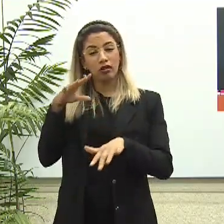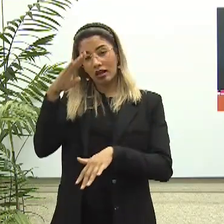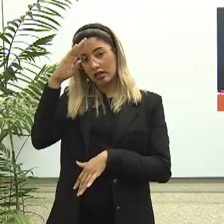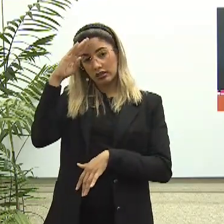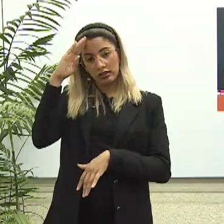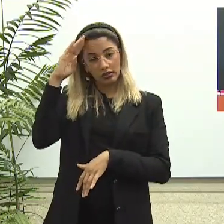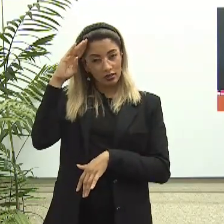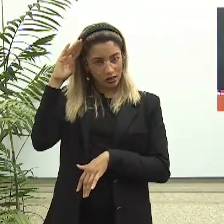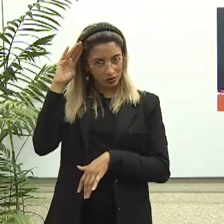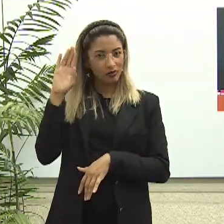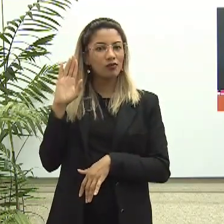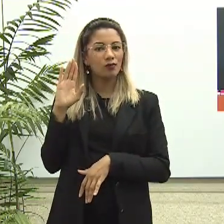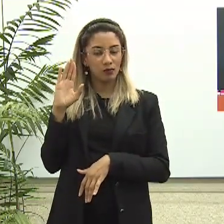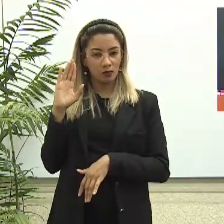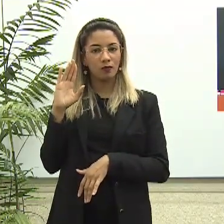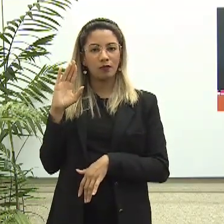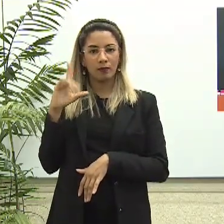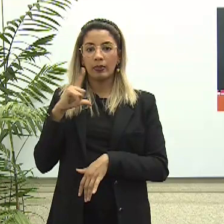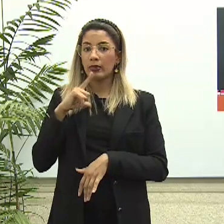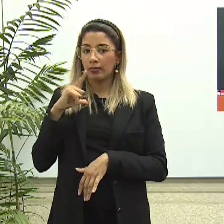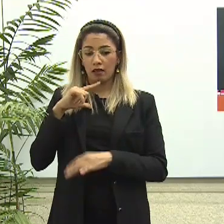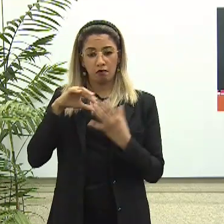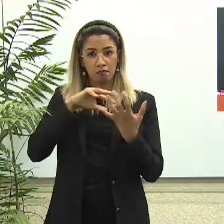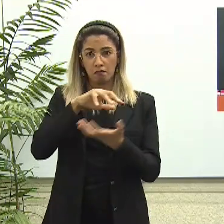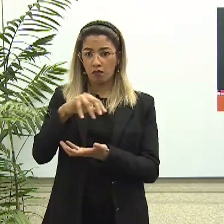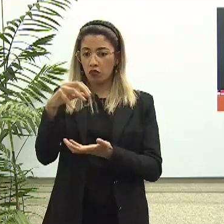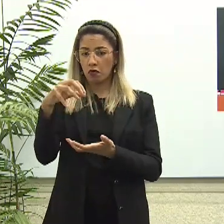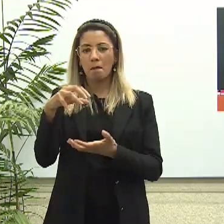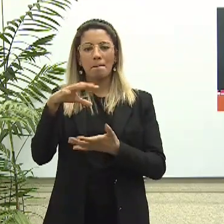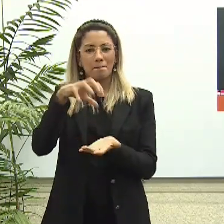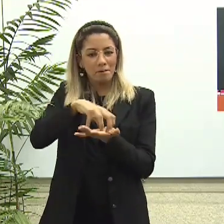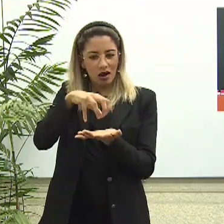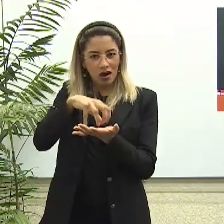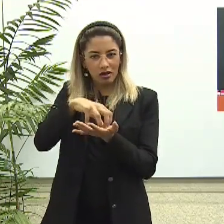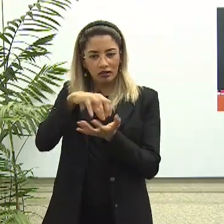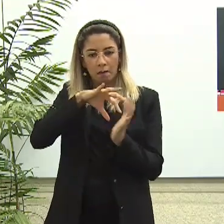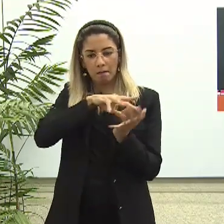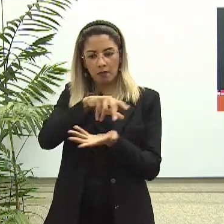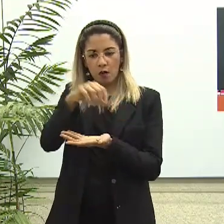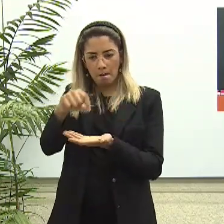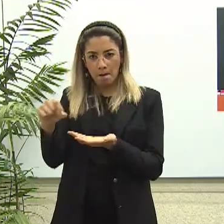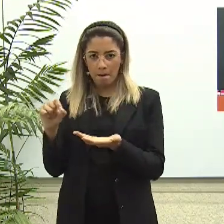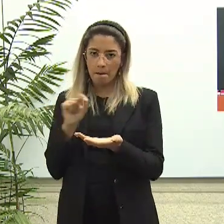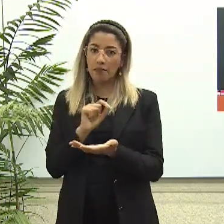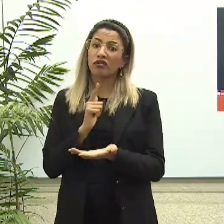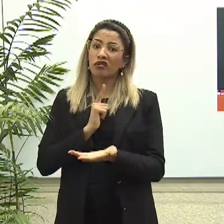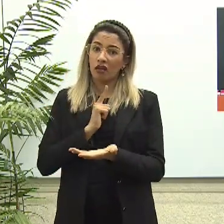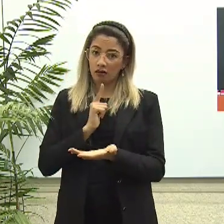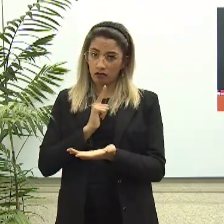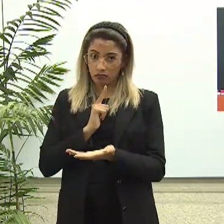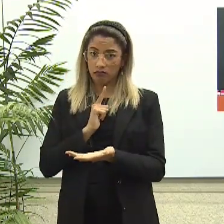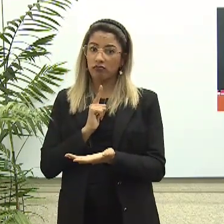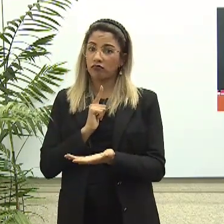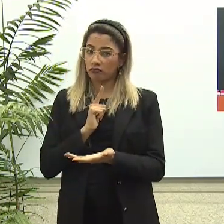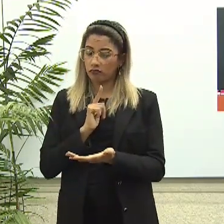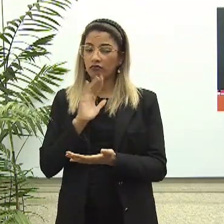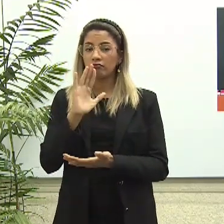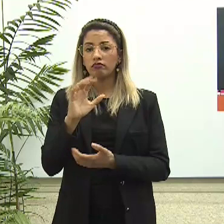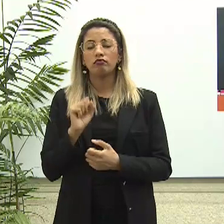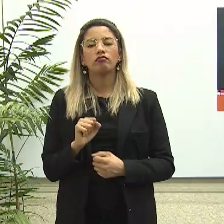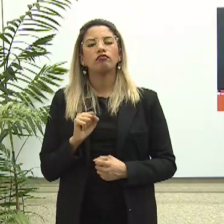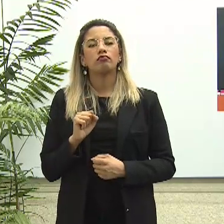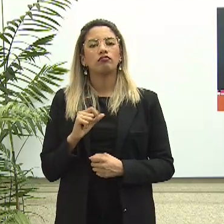eh bases militares espalhado no mundo inteiro Então essa hegemonia não vai ser quebrada sem muita muita luta Mas quem é o